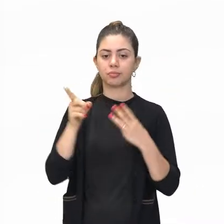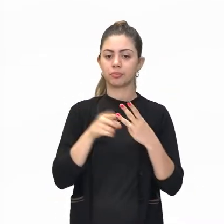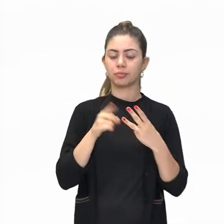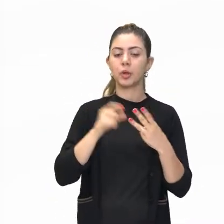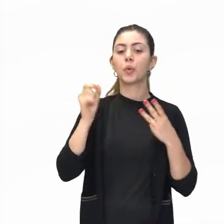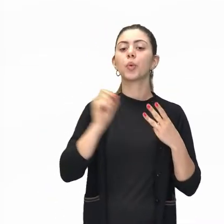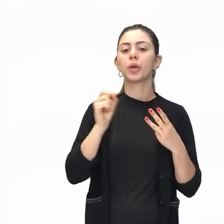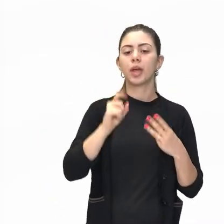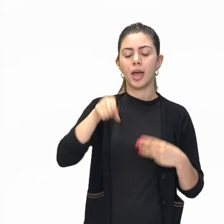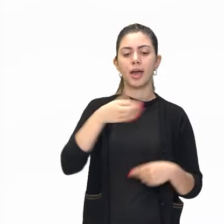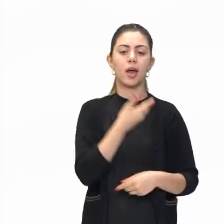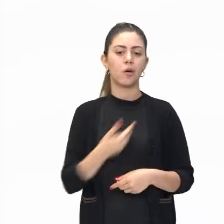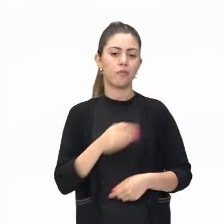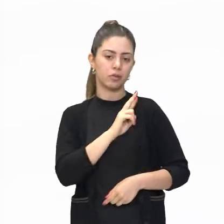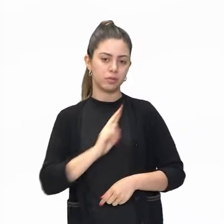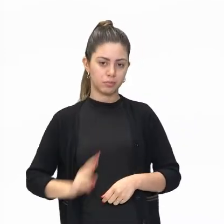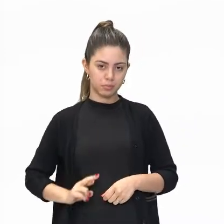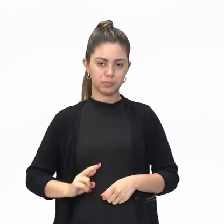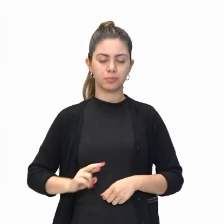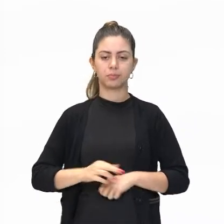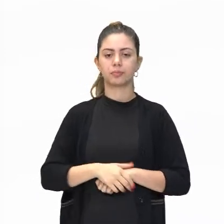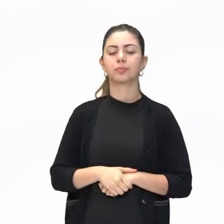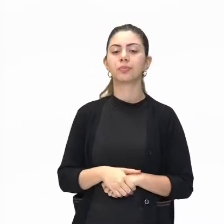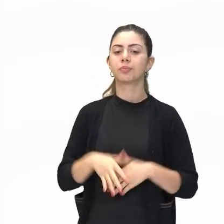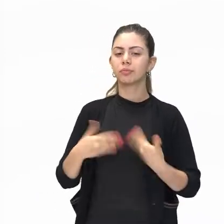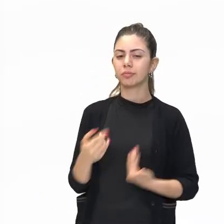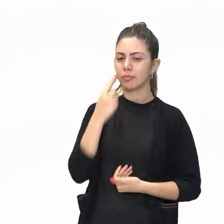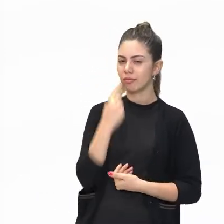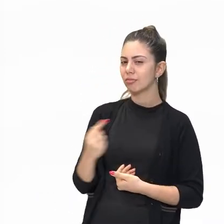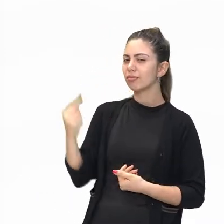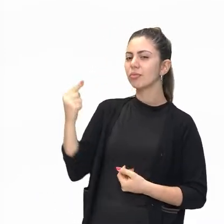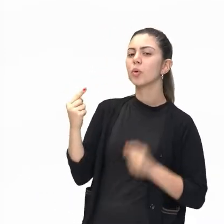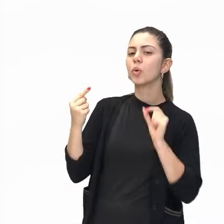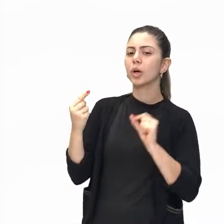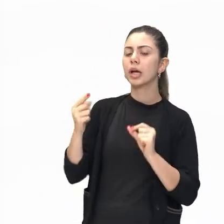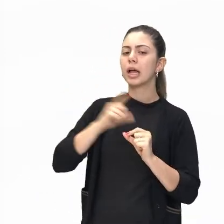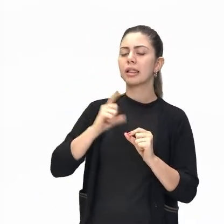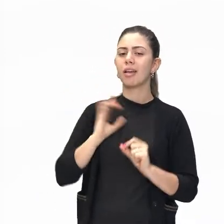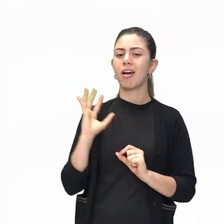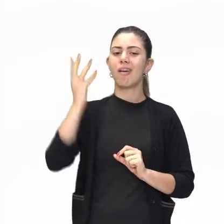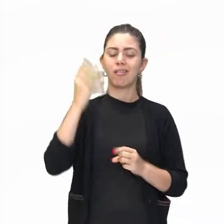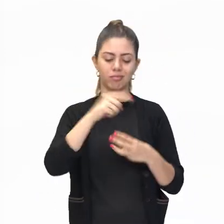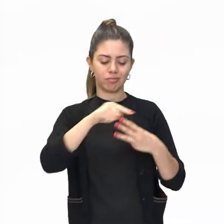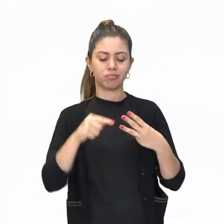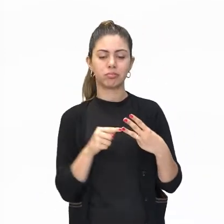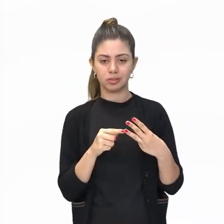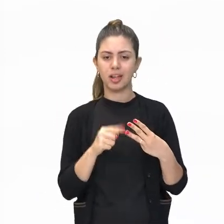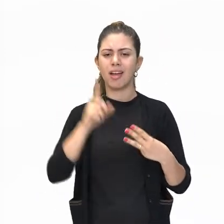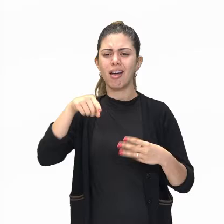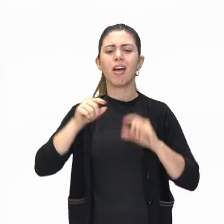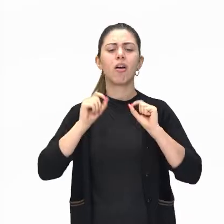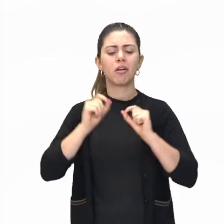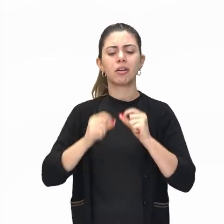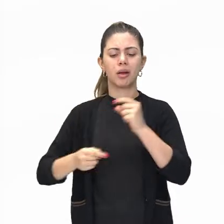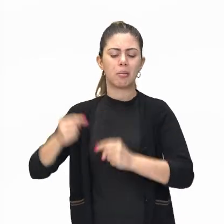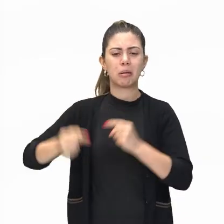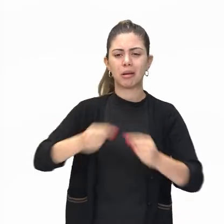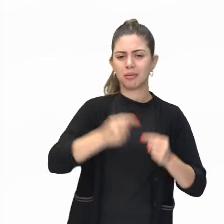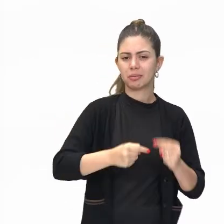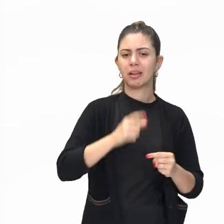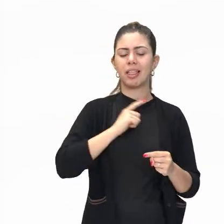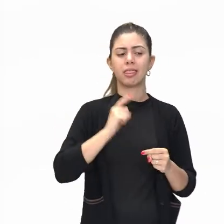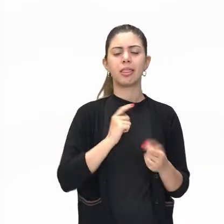implementação do regime republicano, tá? Então vejam aí que estava acontecendo conflitos, né? Abolição, então